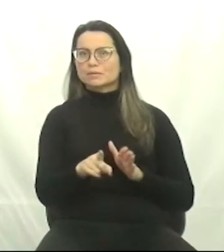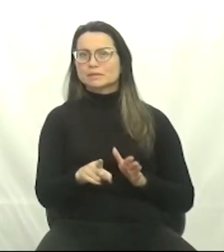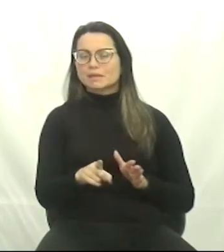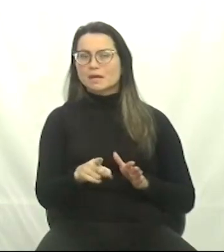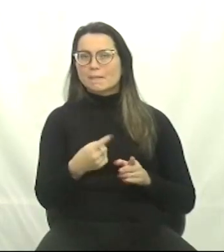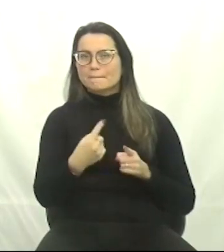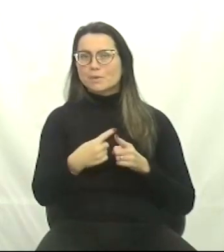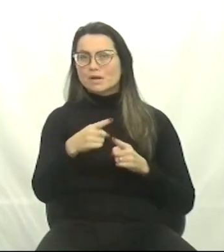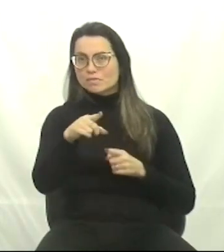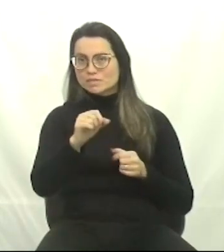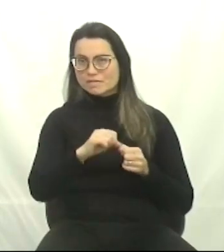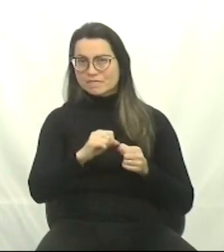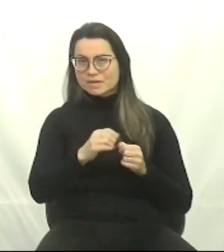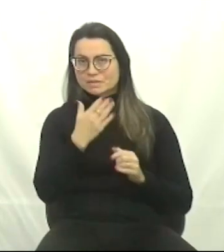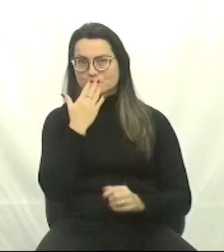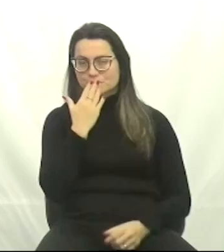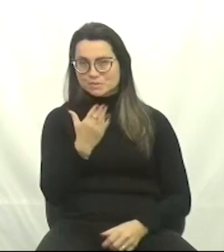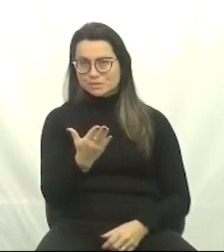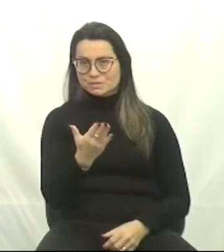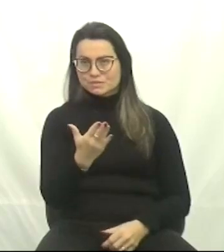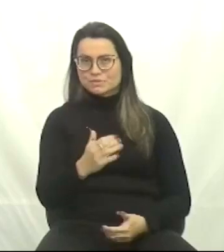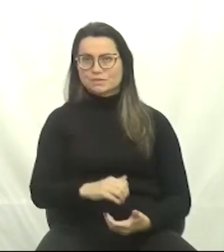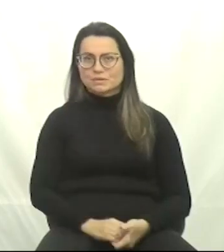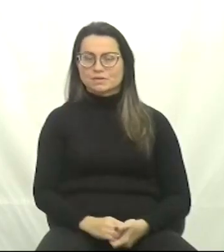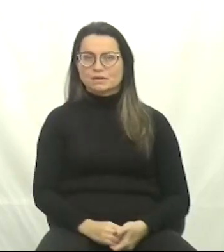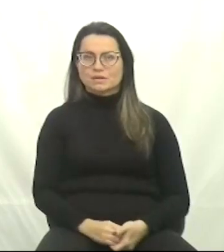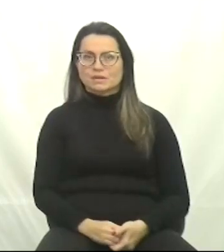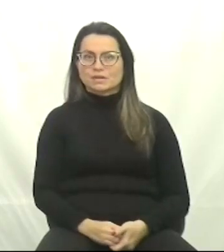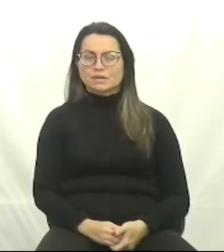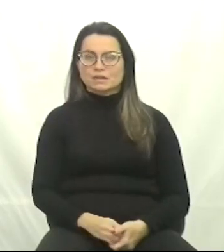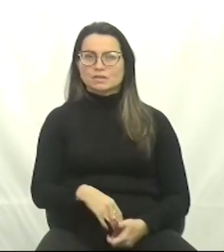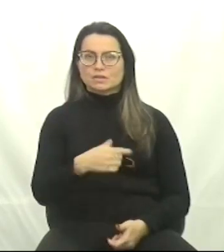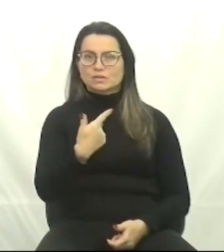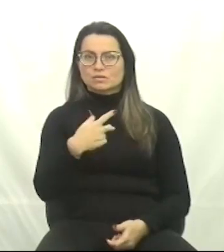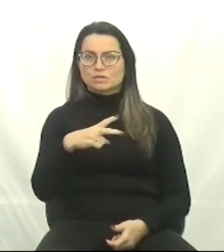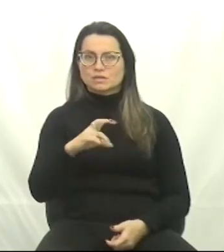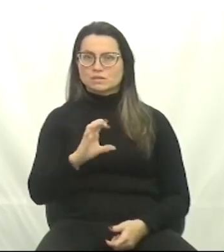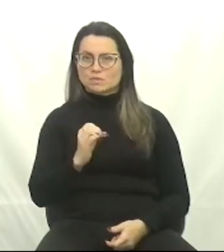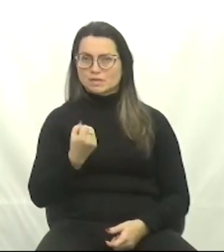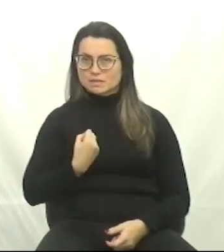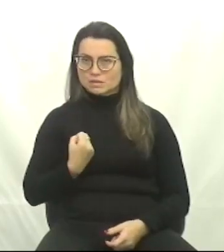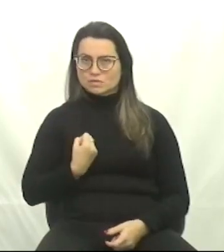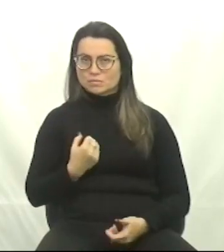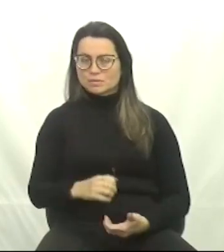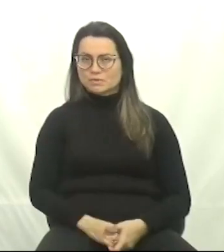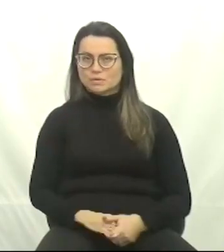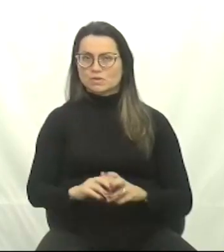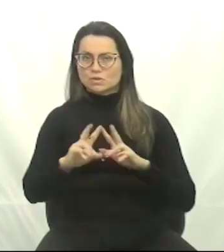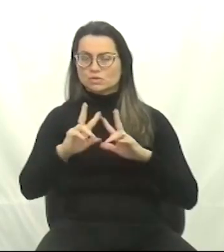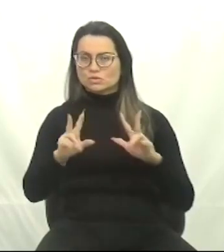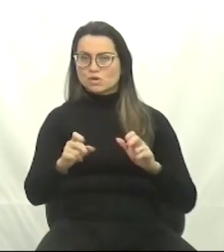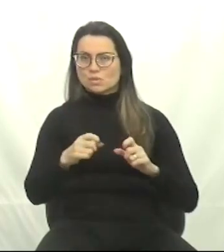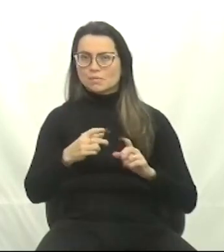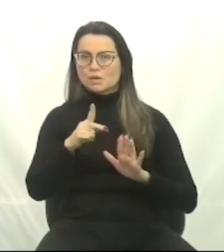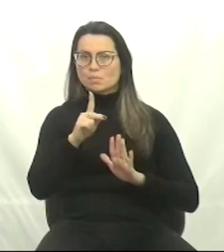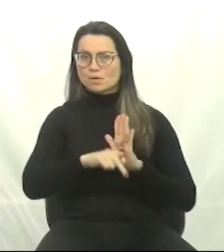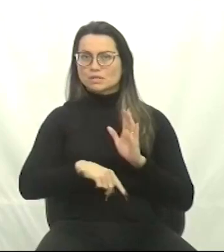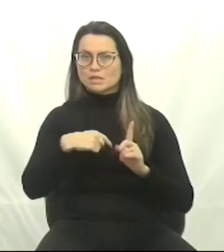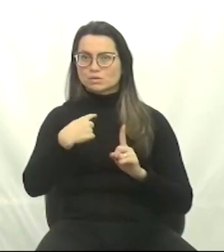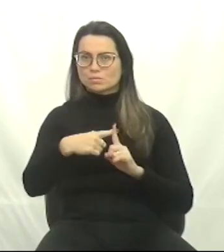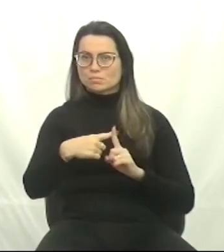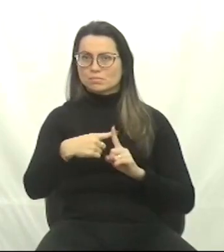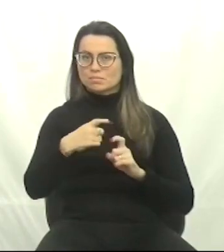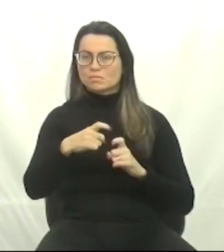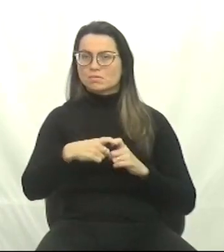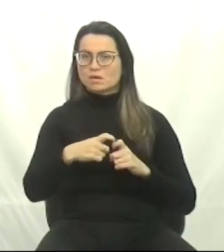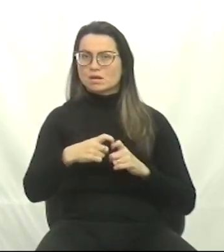fez o requerimento de número 250, a respeito do programa Mais Médicos, e a resposta foi